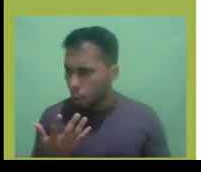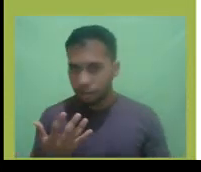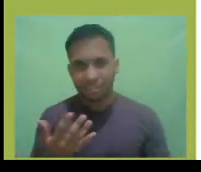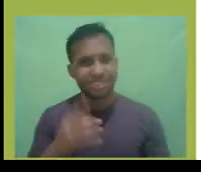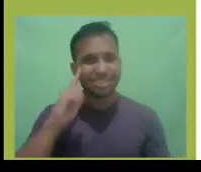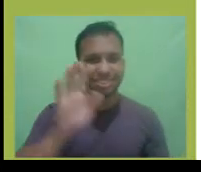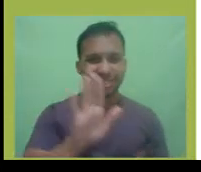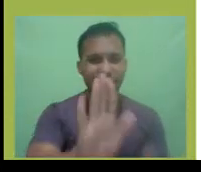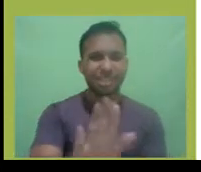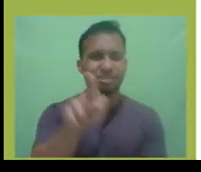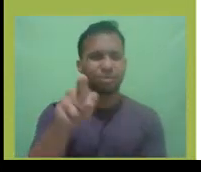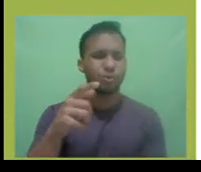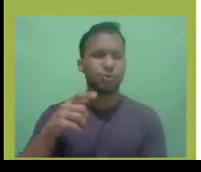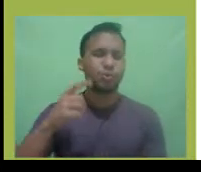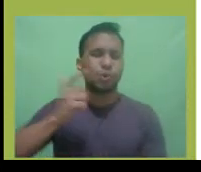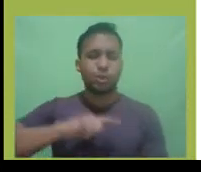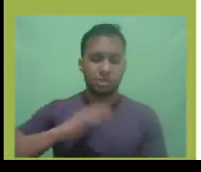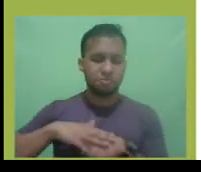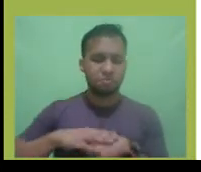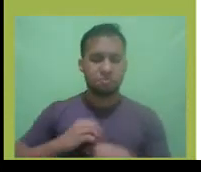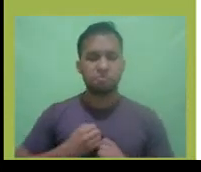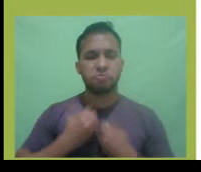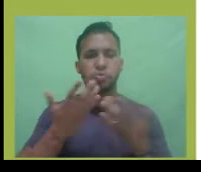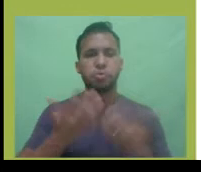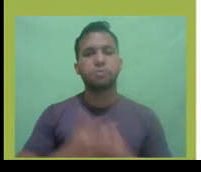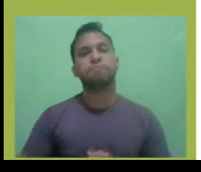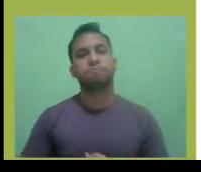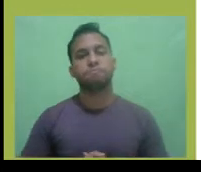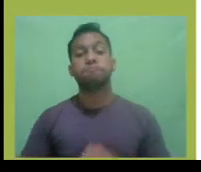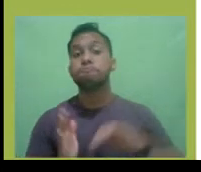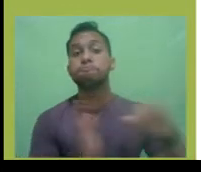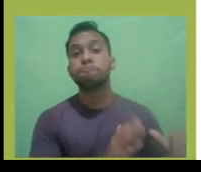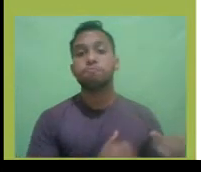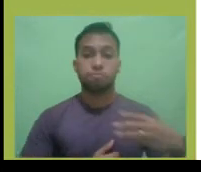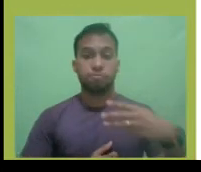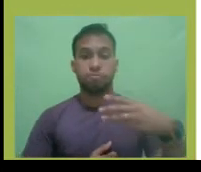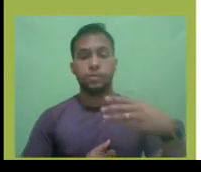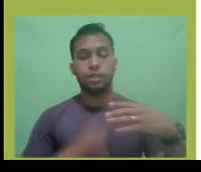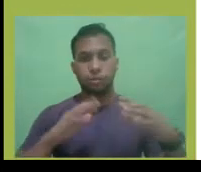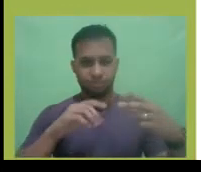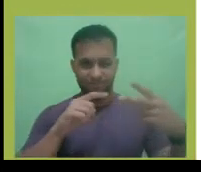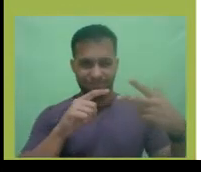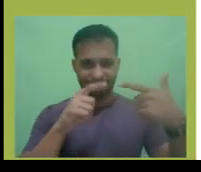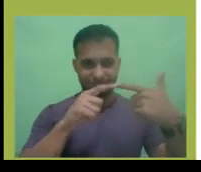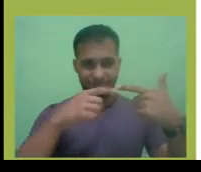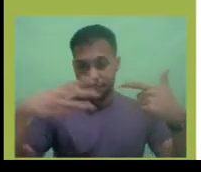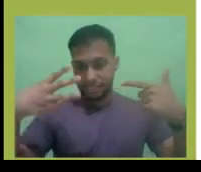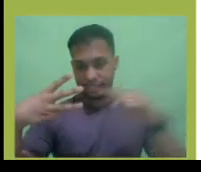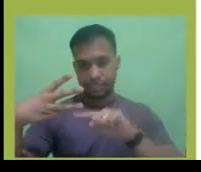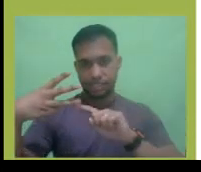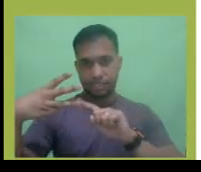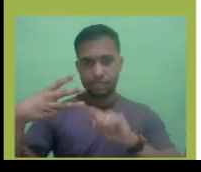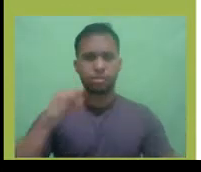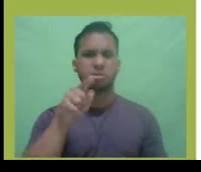na hora da apresentação, você acaba falando com as próprias palavras. O terceiro ponto é, se você está se